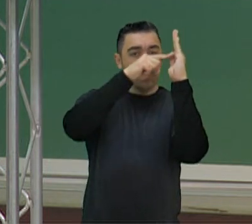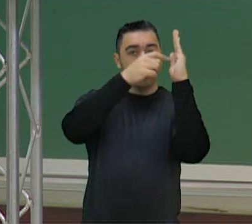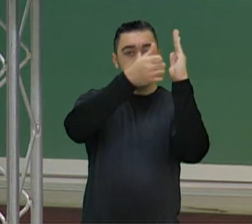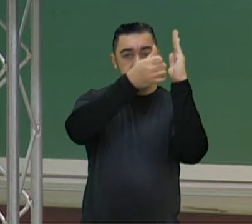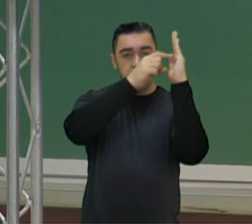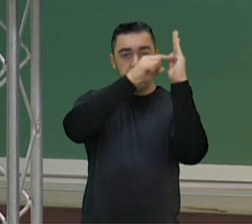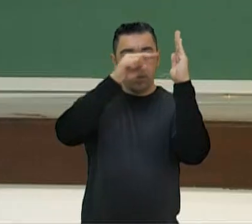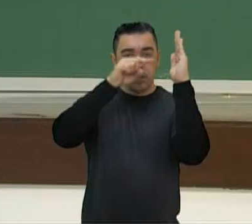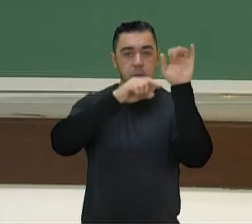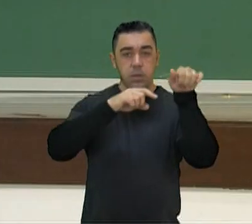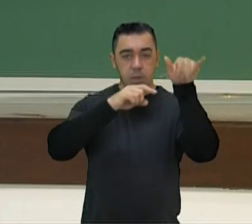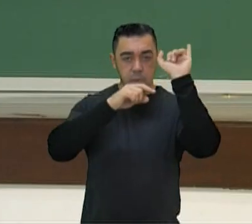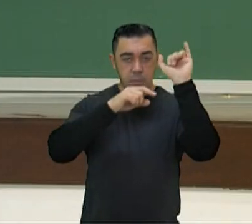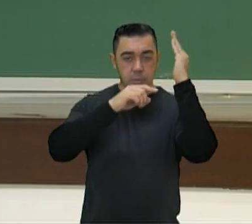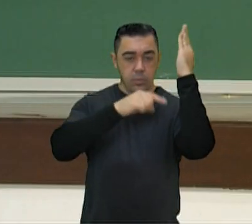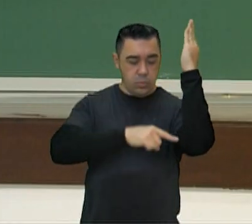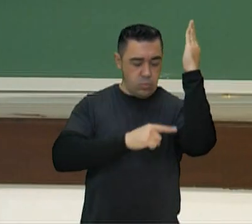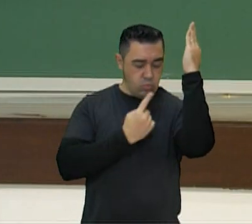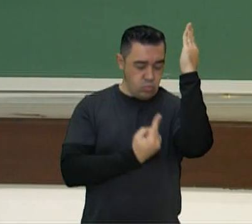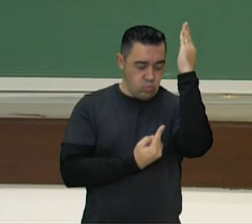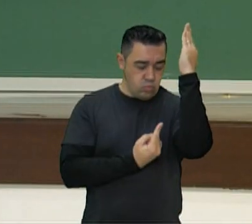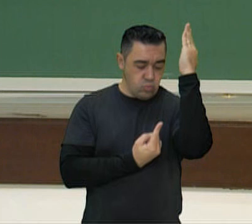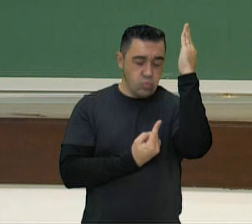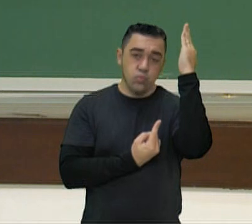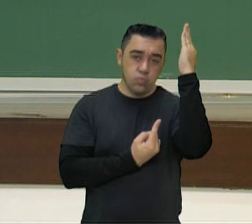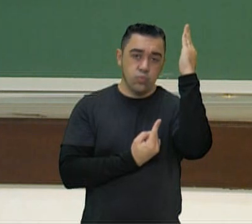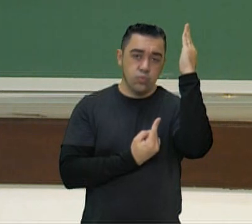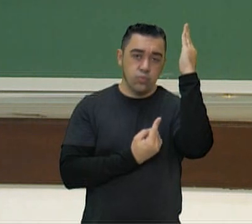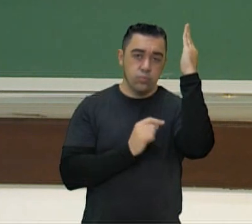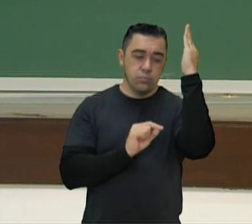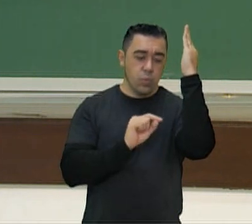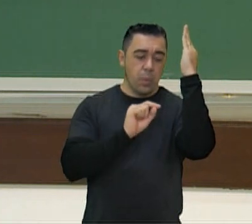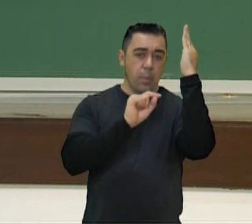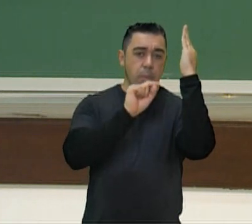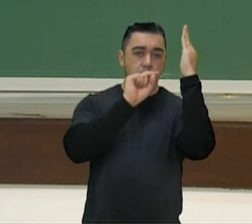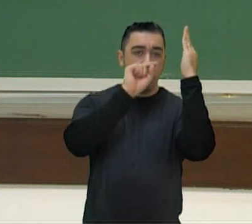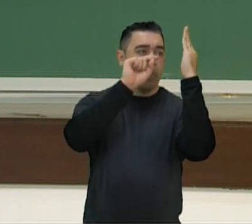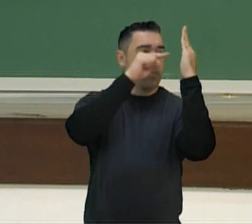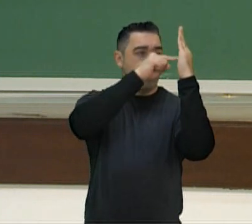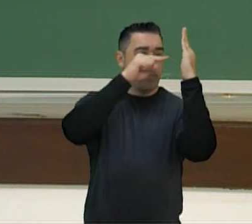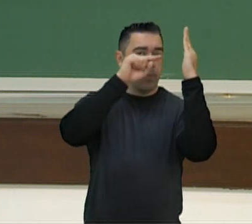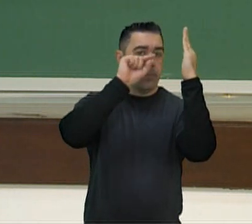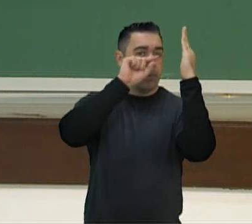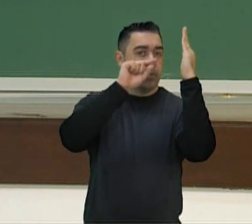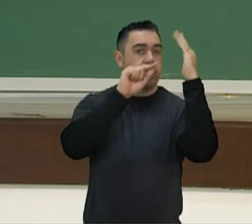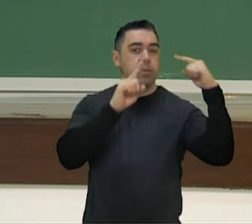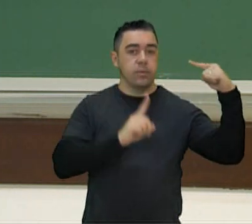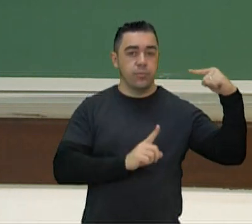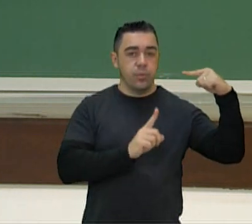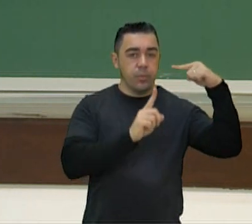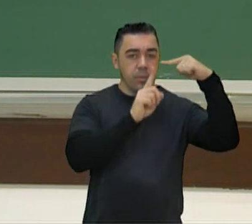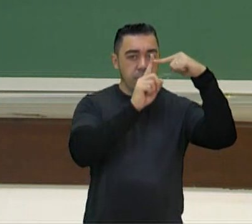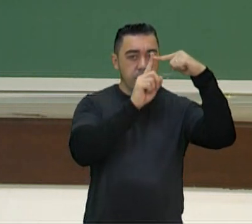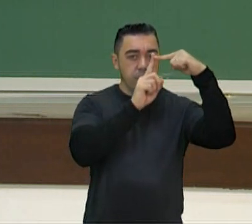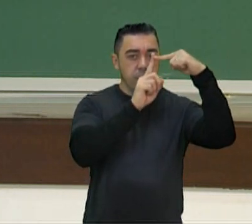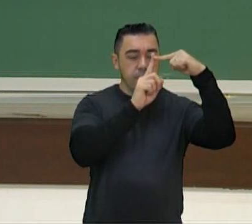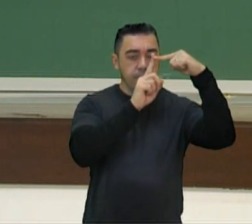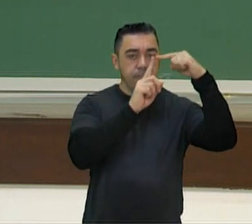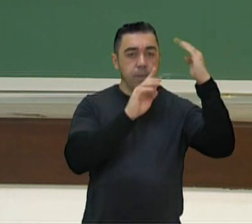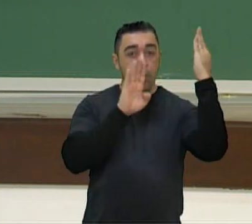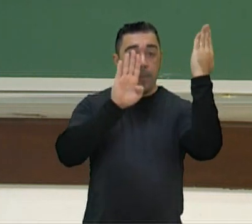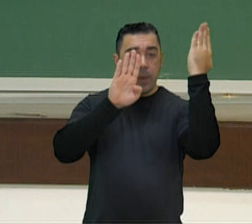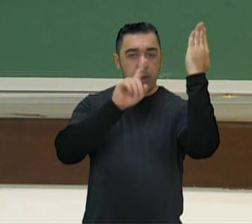seria 1, veja, 1 e 6. E o B, 3